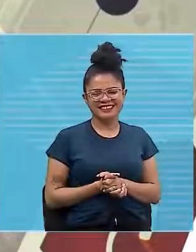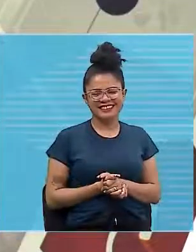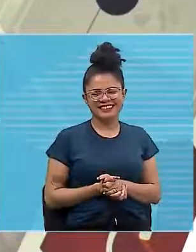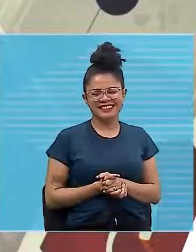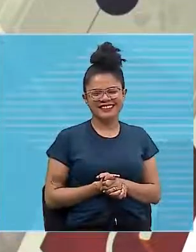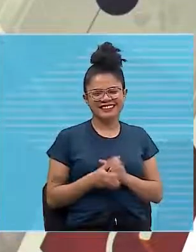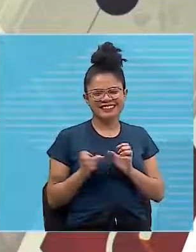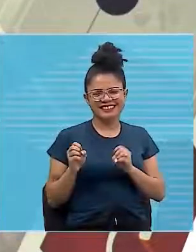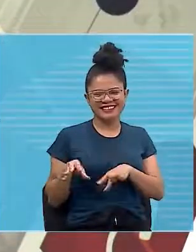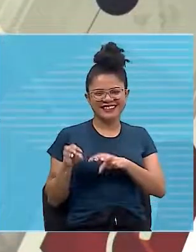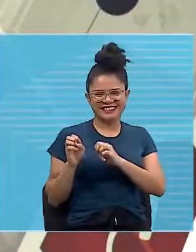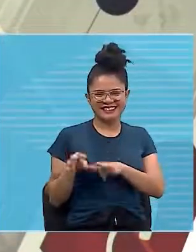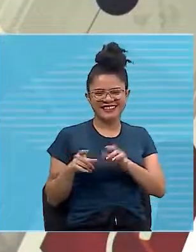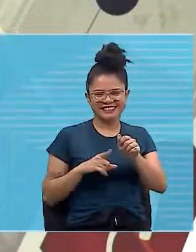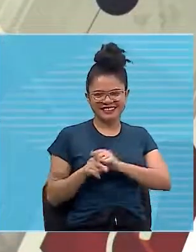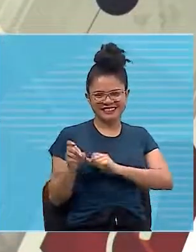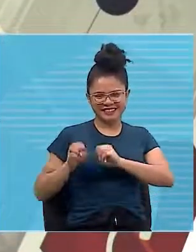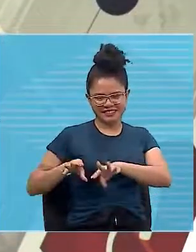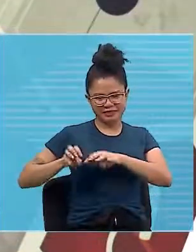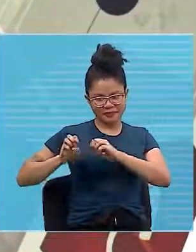Setembro vai diferente